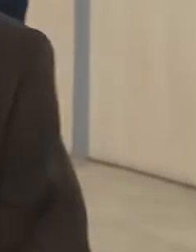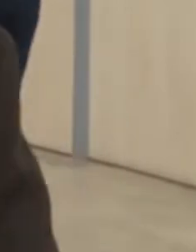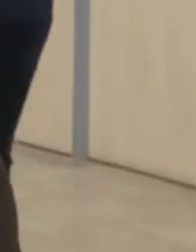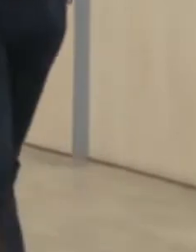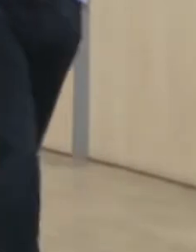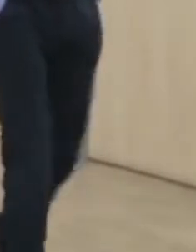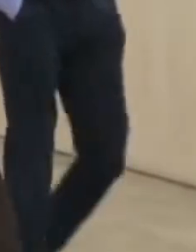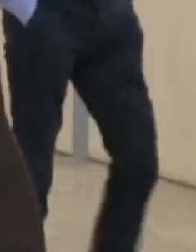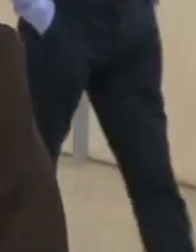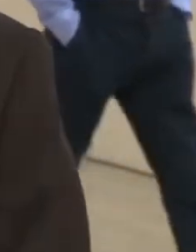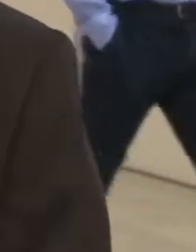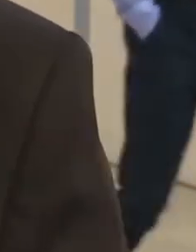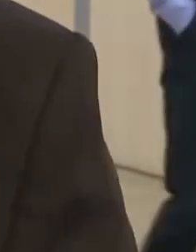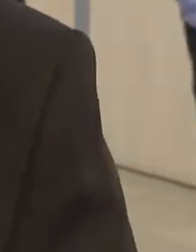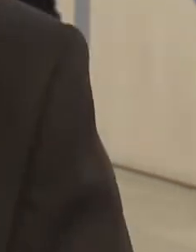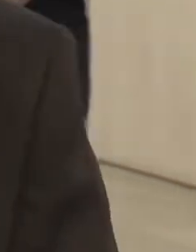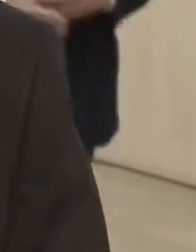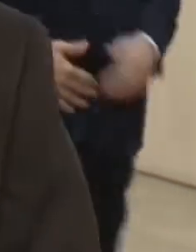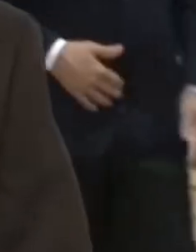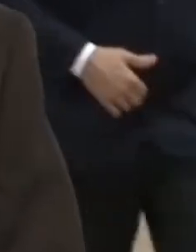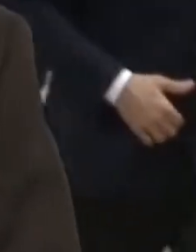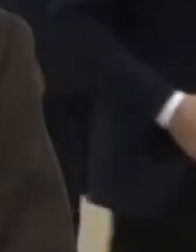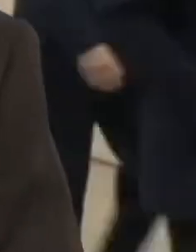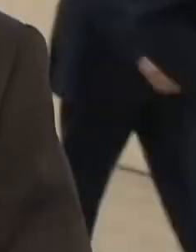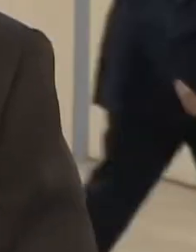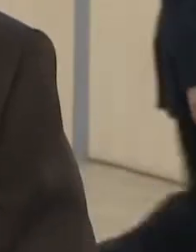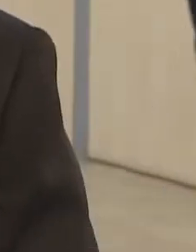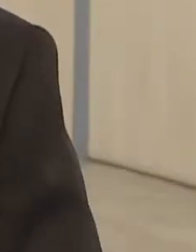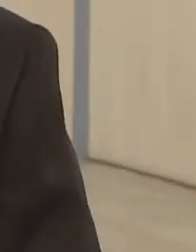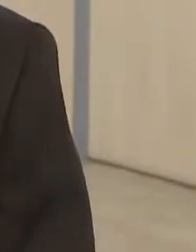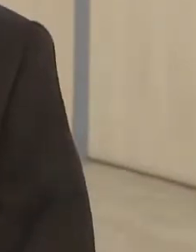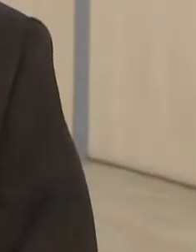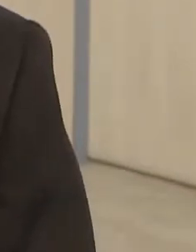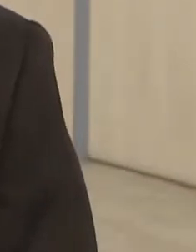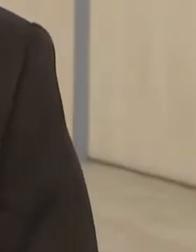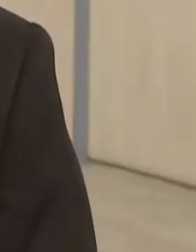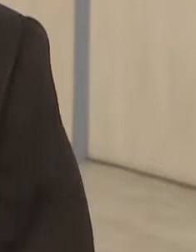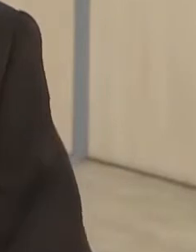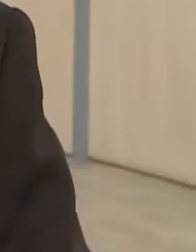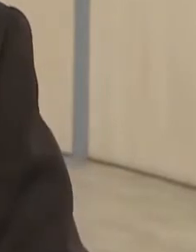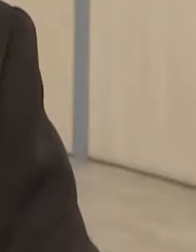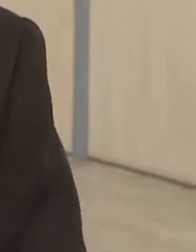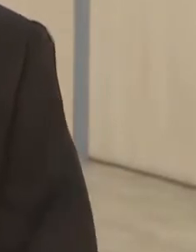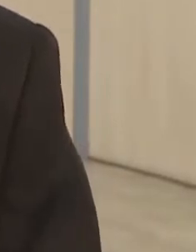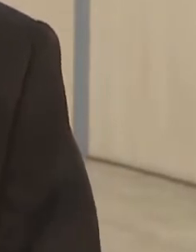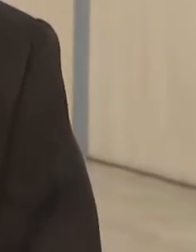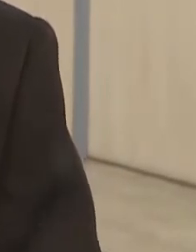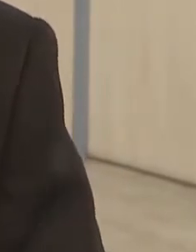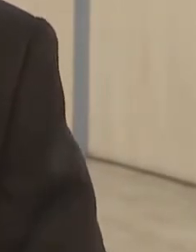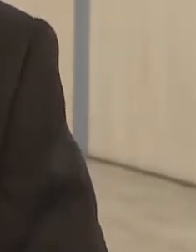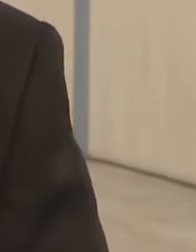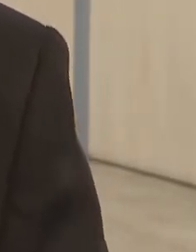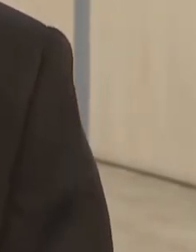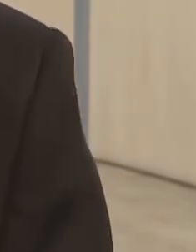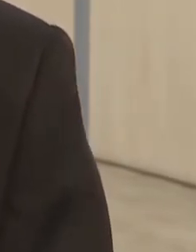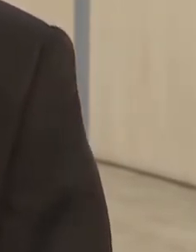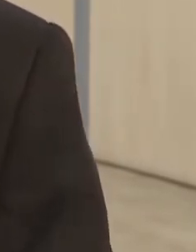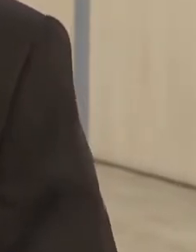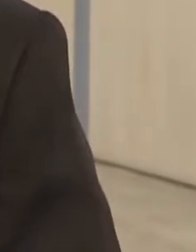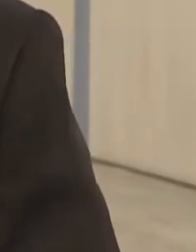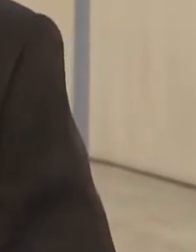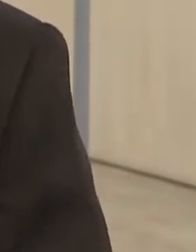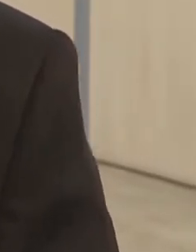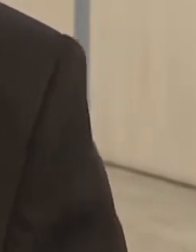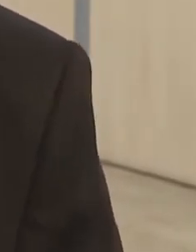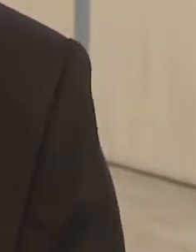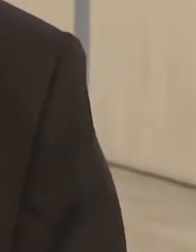transplantes. Então, não podemos também deixar passar em branco um hospital que é referência nacional em transplante e sim falar bem, falar do Hospital Santa Isabel